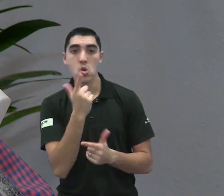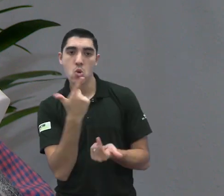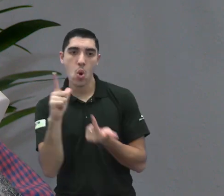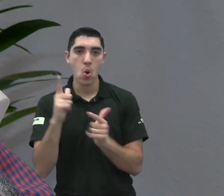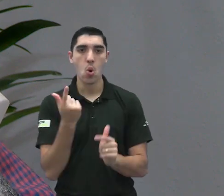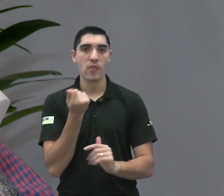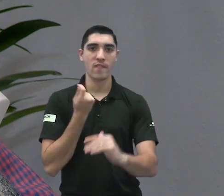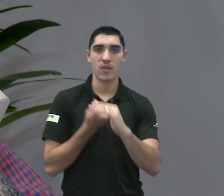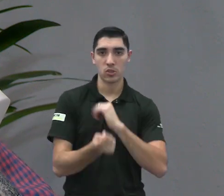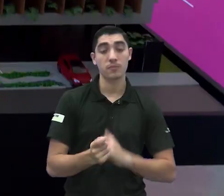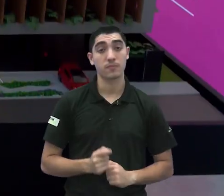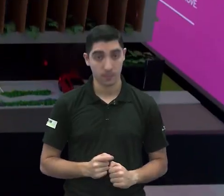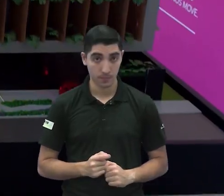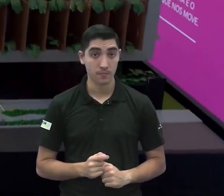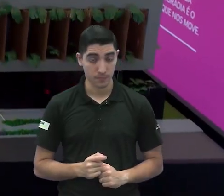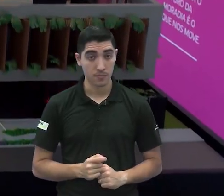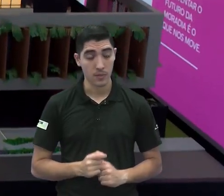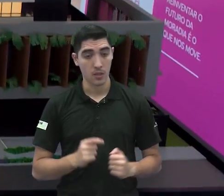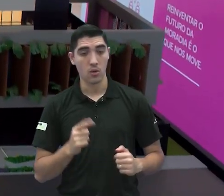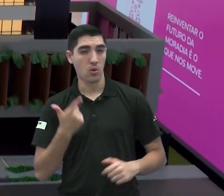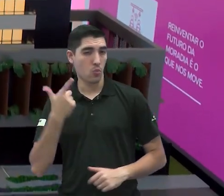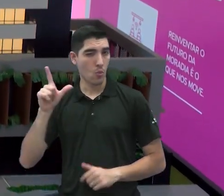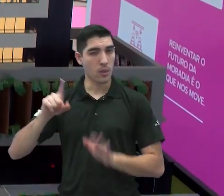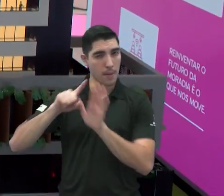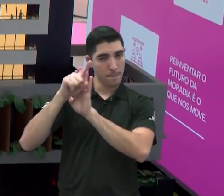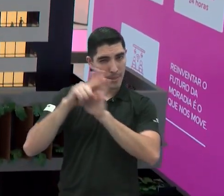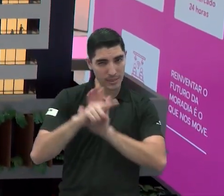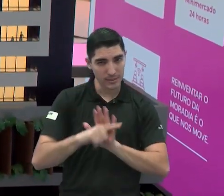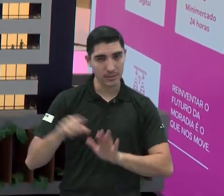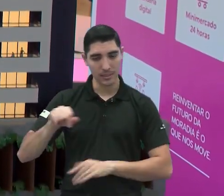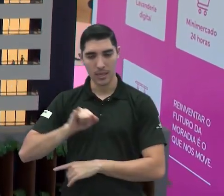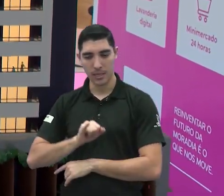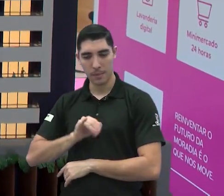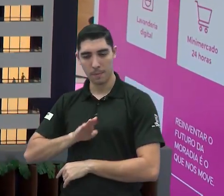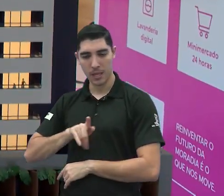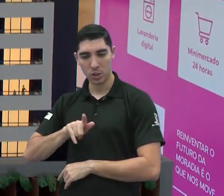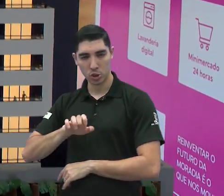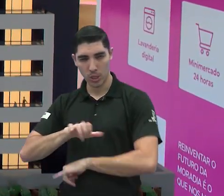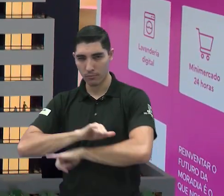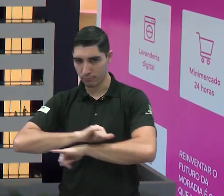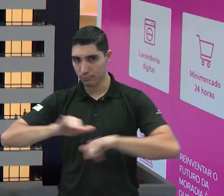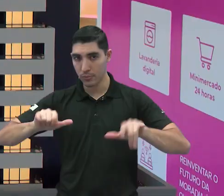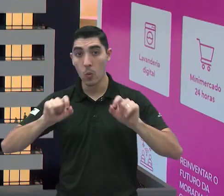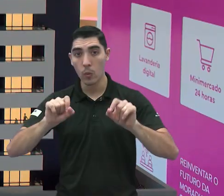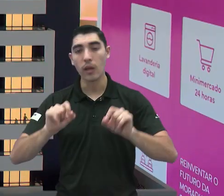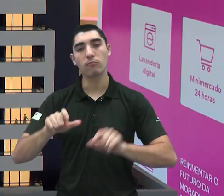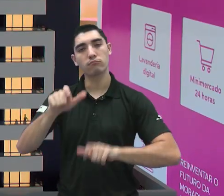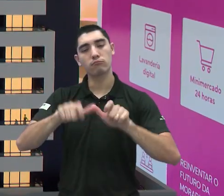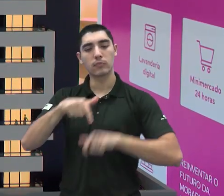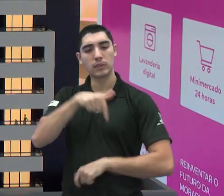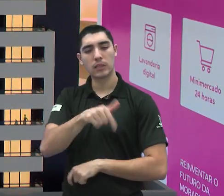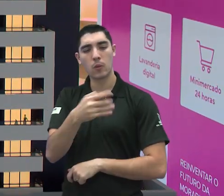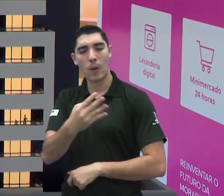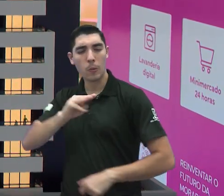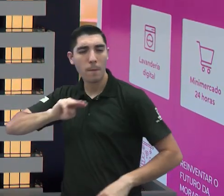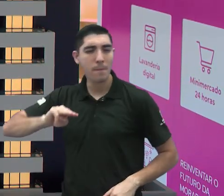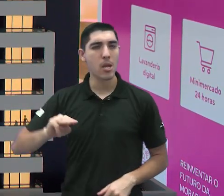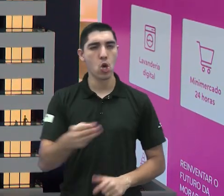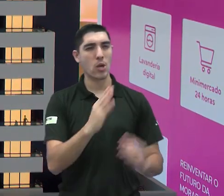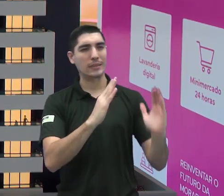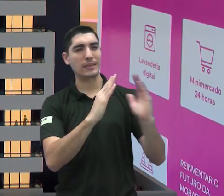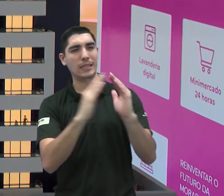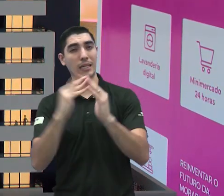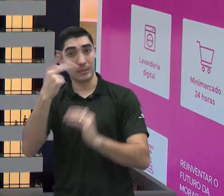outros investimentos também. De acordo com o último censo publicado pelo IBGE, dos mais de 74 milhões